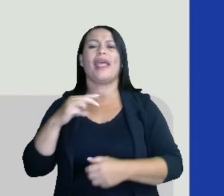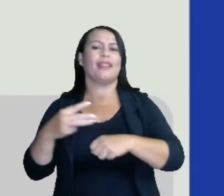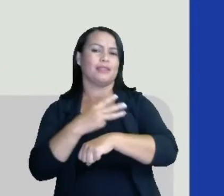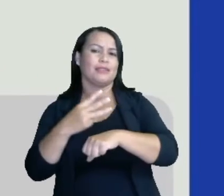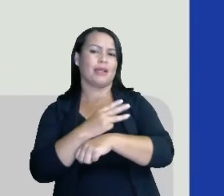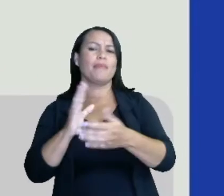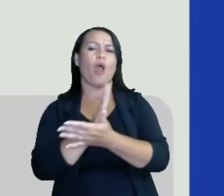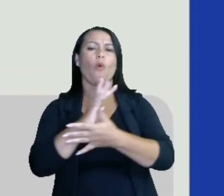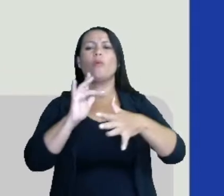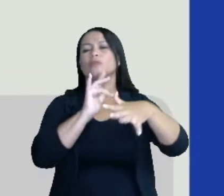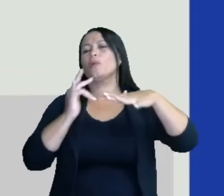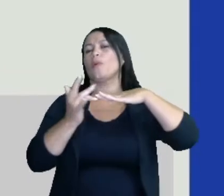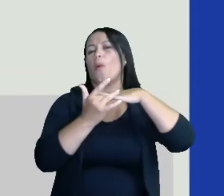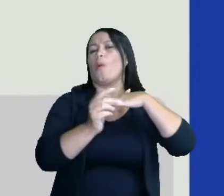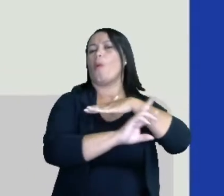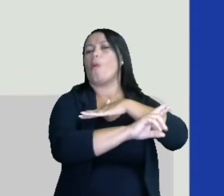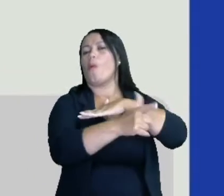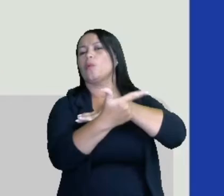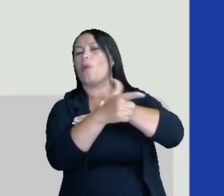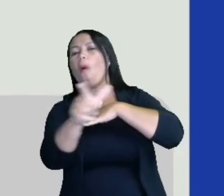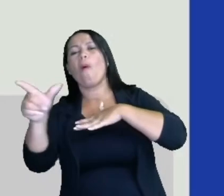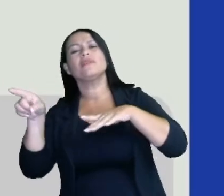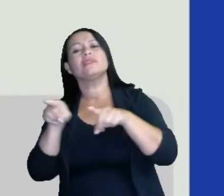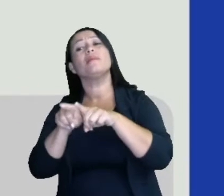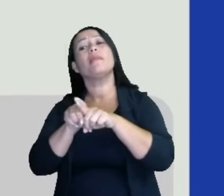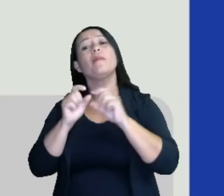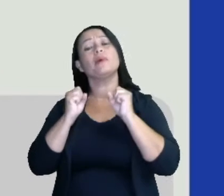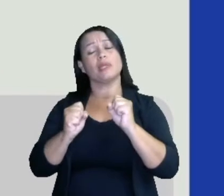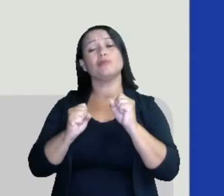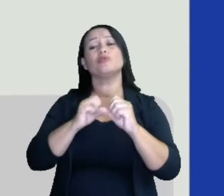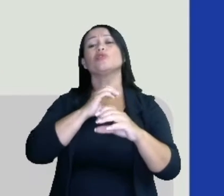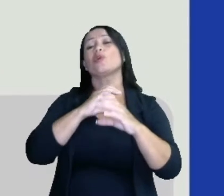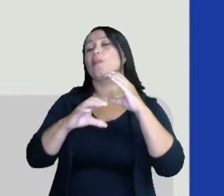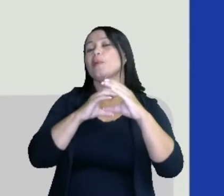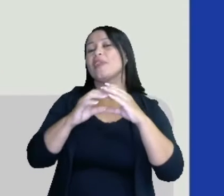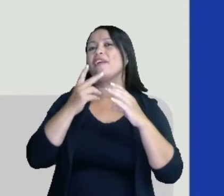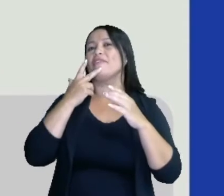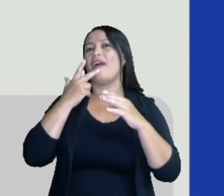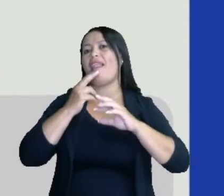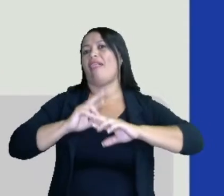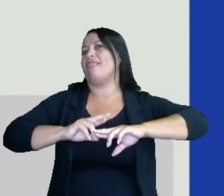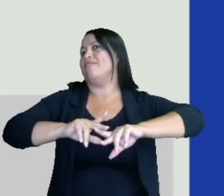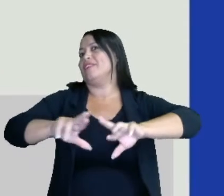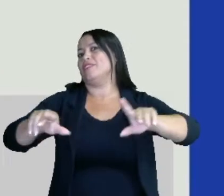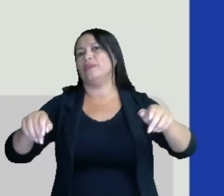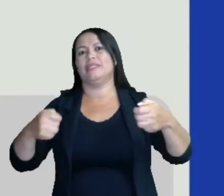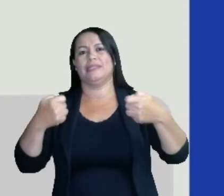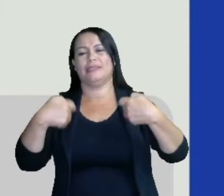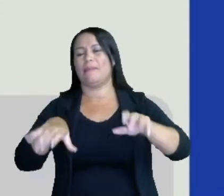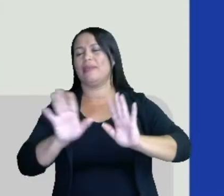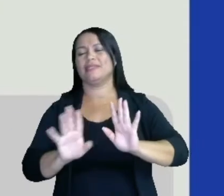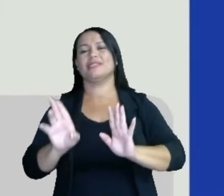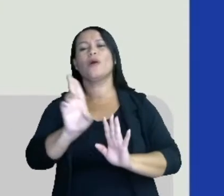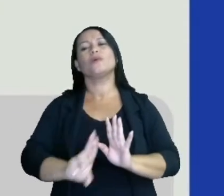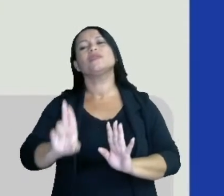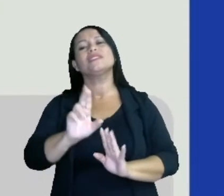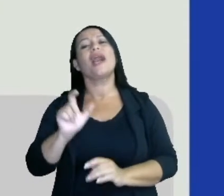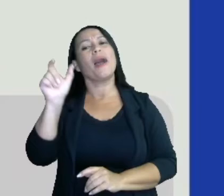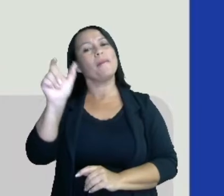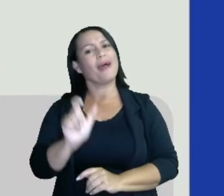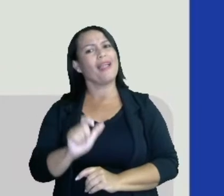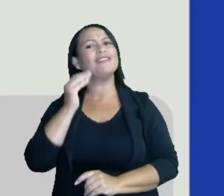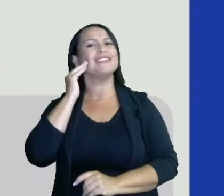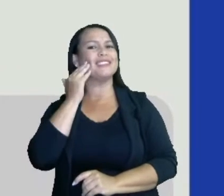redes sociais. Com os emojis nós podemos nos comunicar, podemos falar várias coisas sem utilizar palavras e podemos